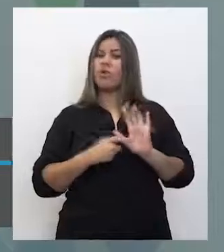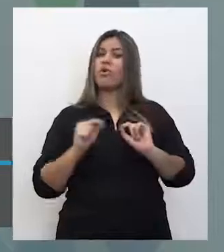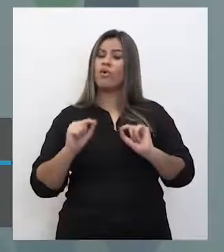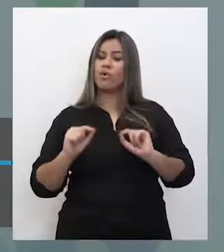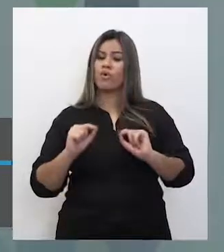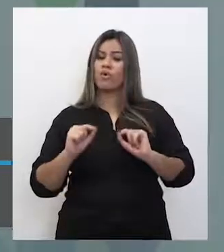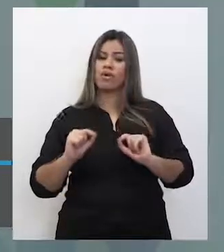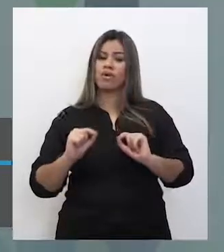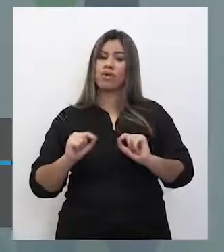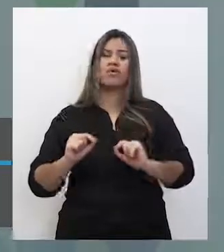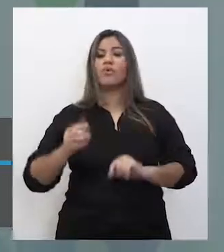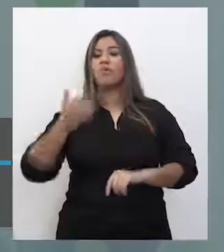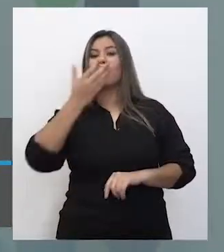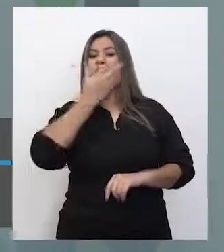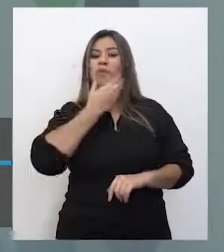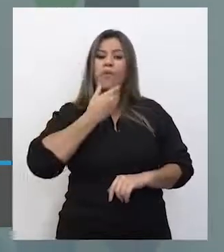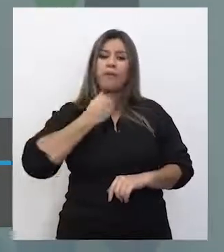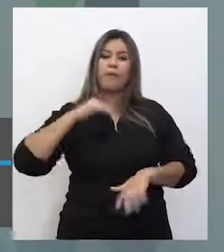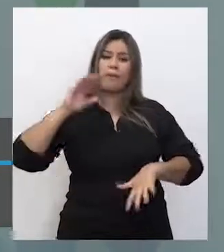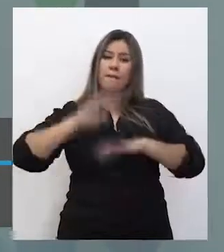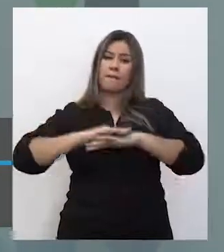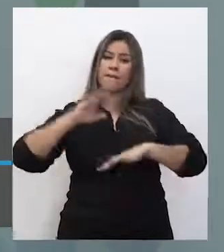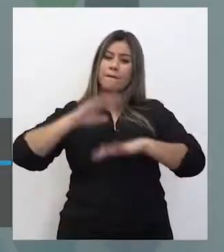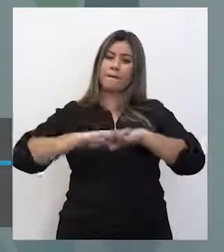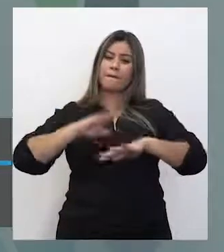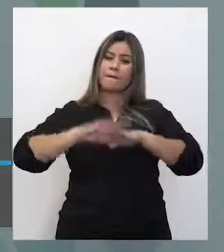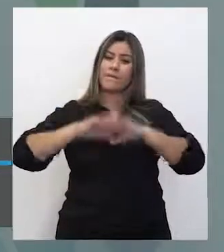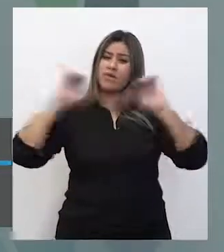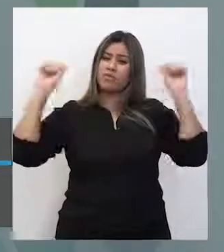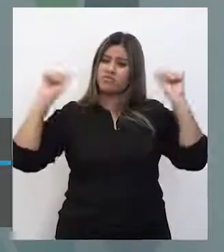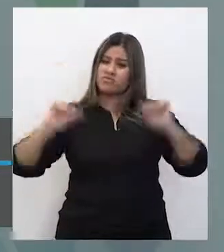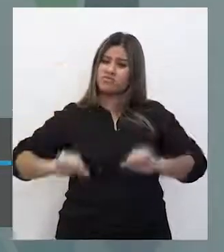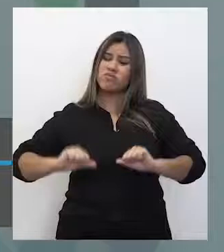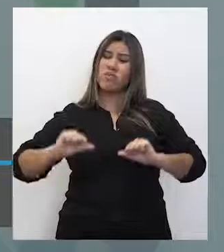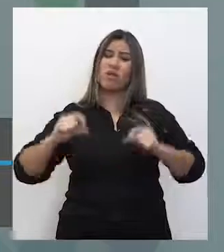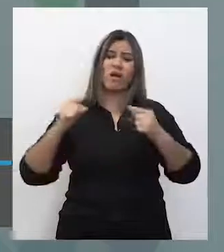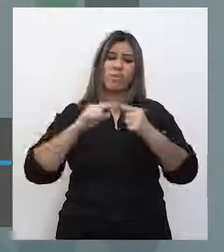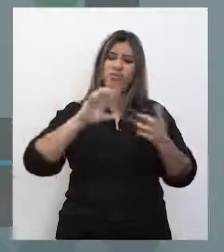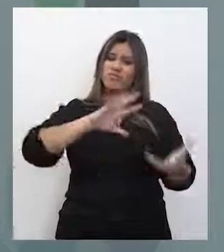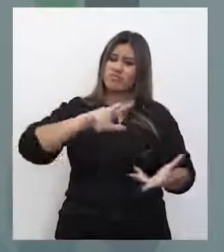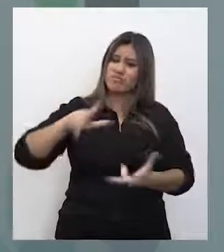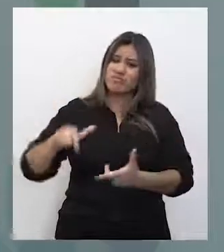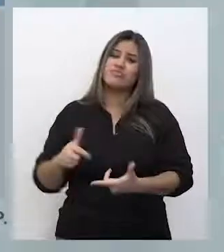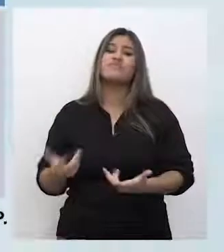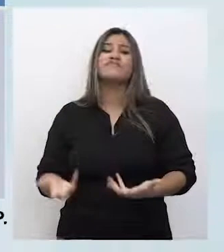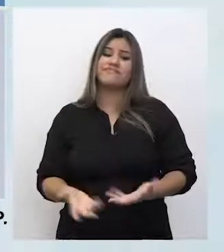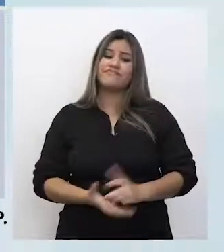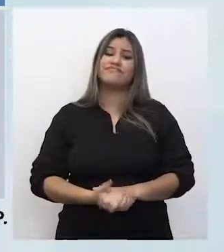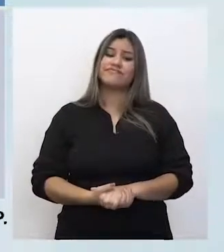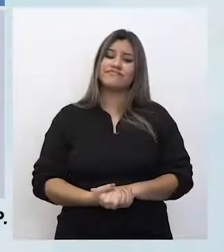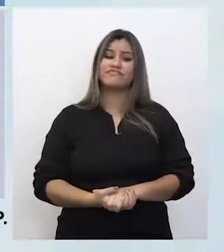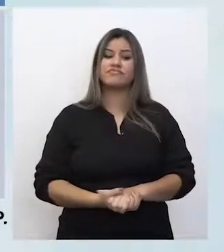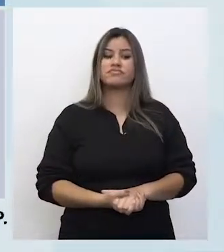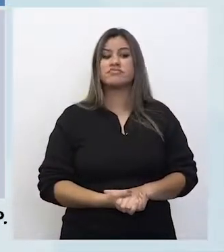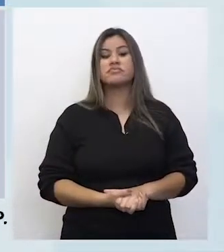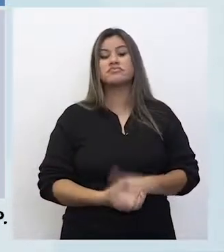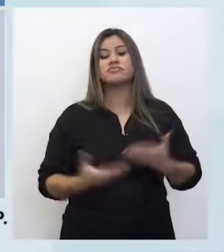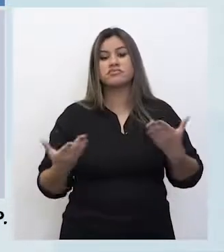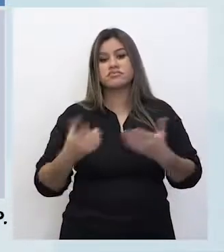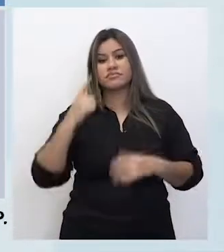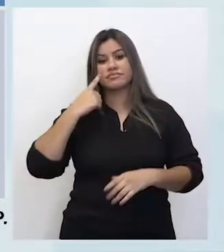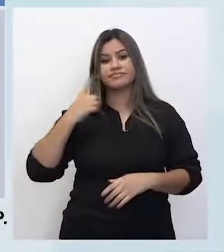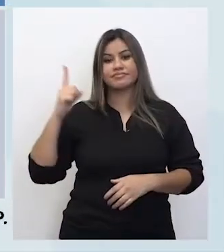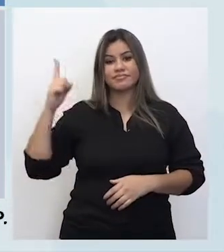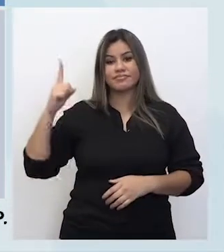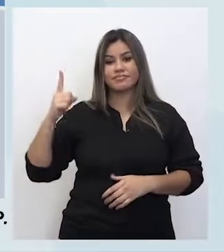quanto que o homem está fazendo de ruim com o planeta. E aí, olha só, vou já colocar para vocês aí, após